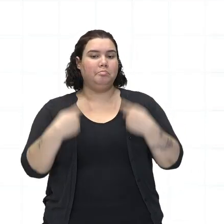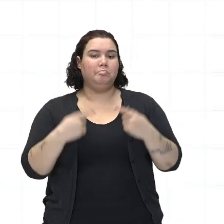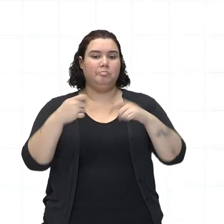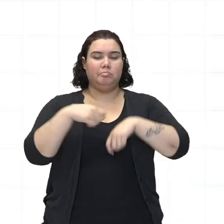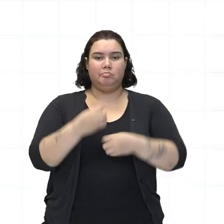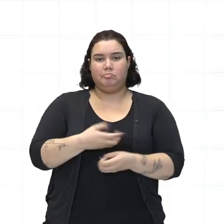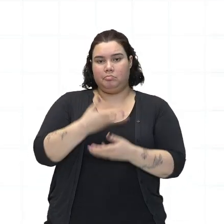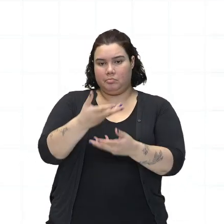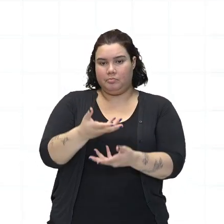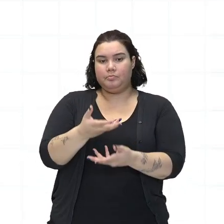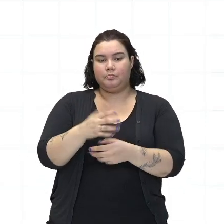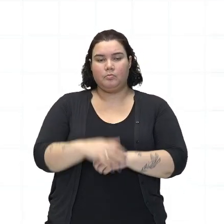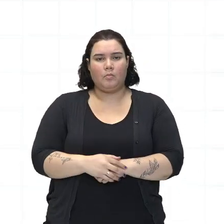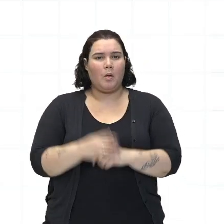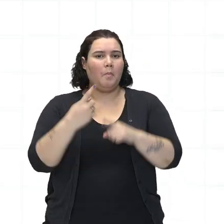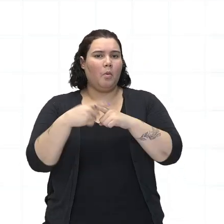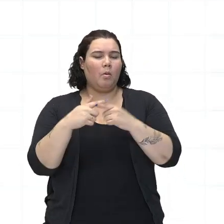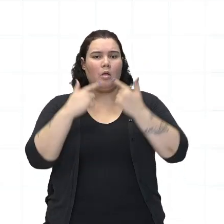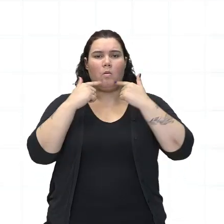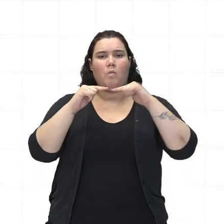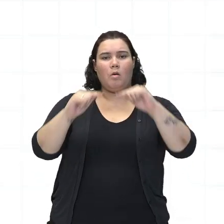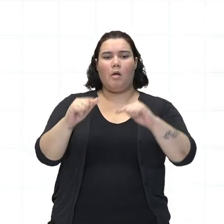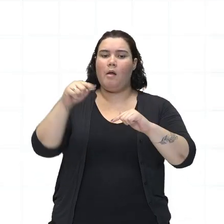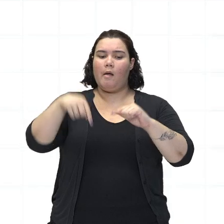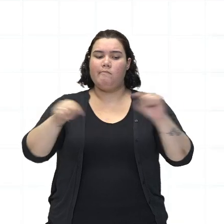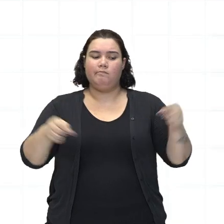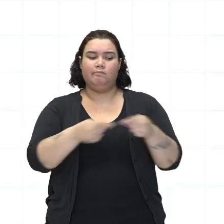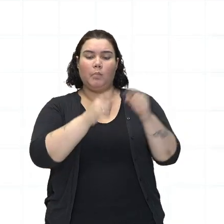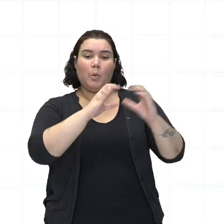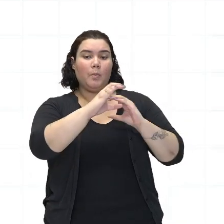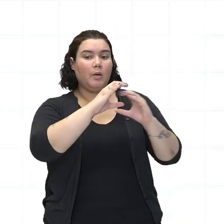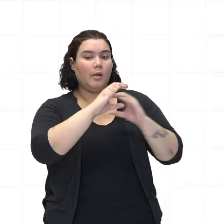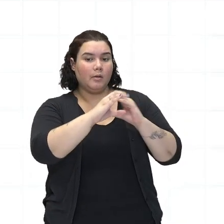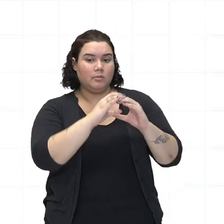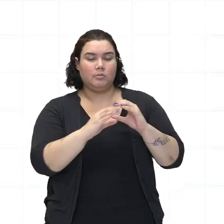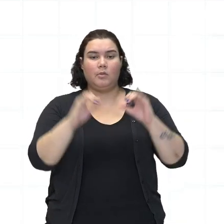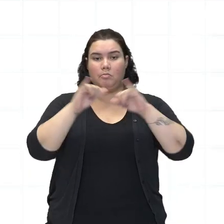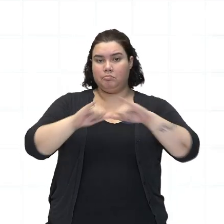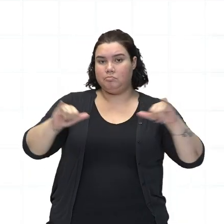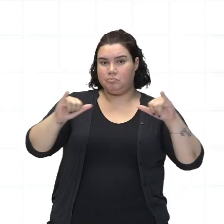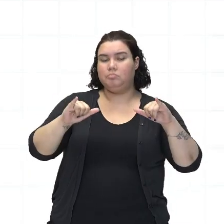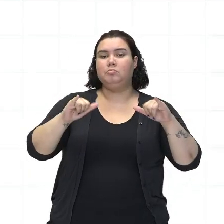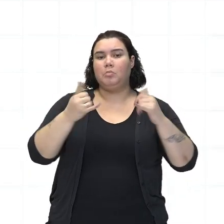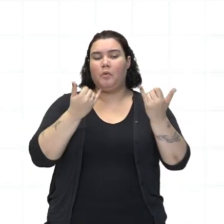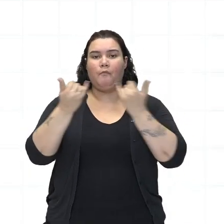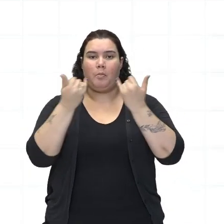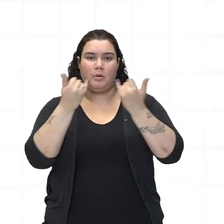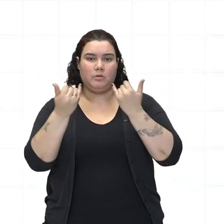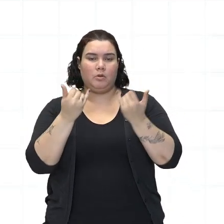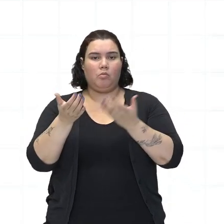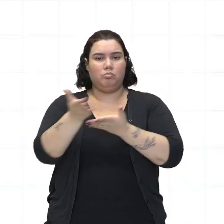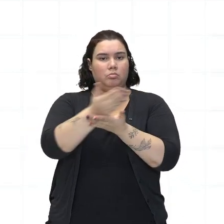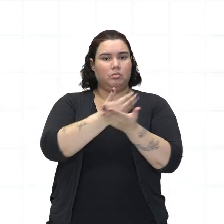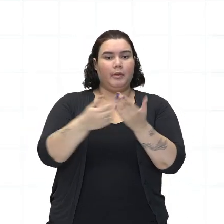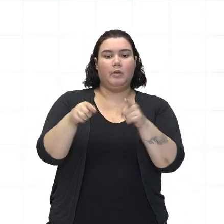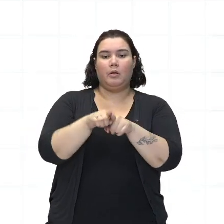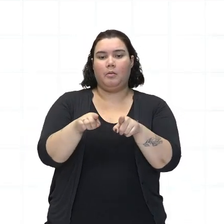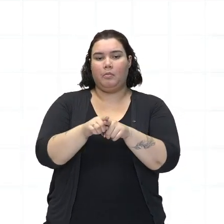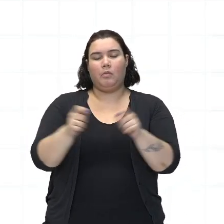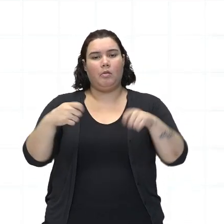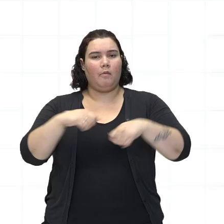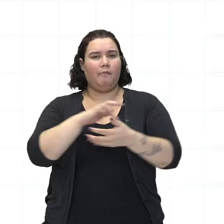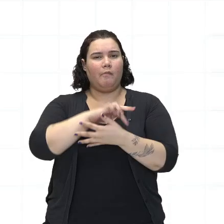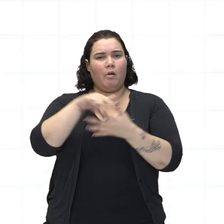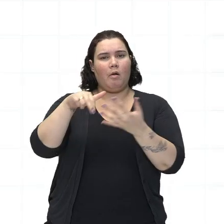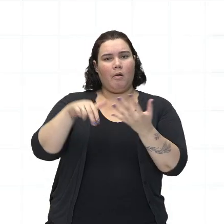que linguagem tem a ver com comunicação, transmitir e receber informações, e isso pode acontecer de várias